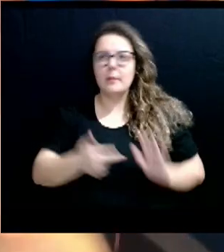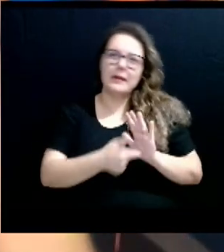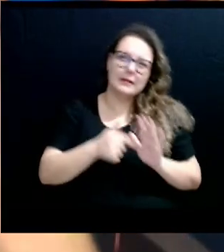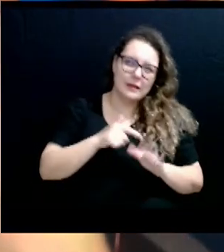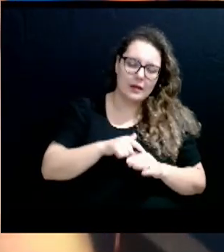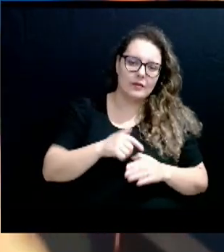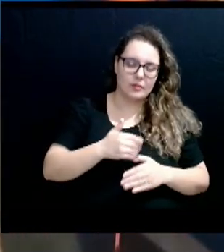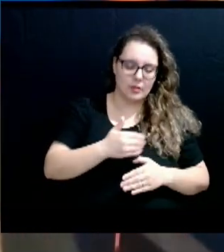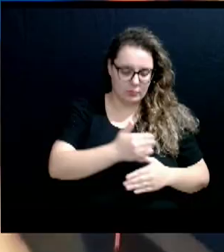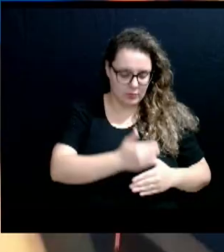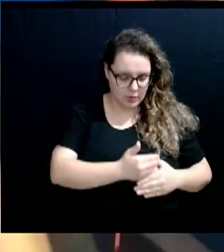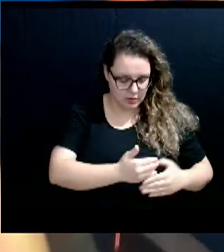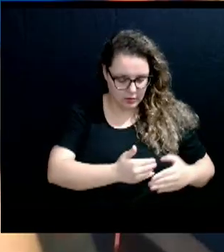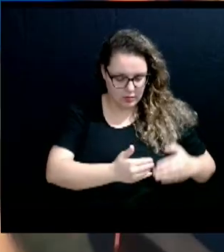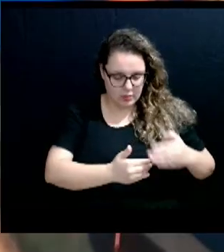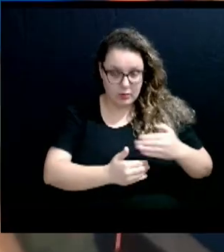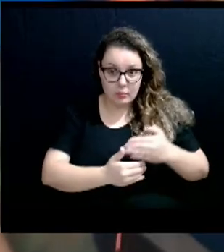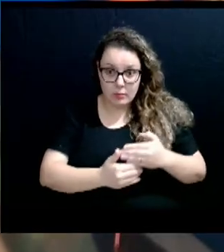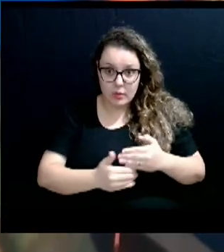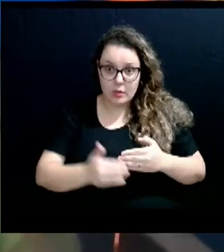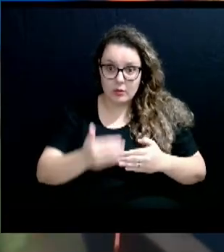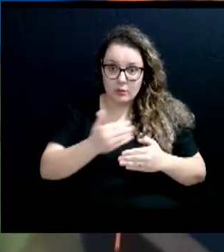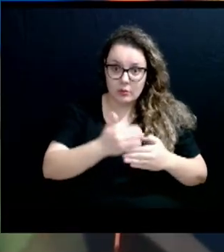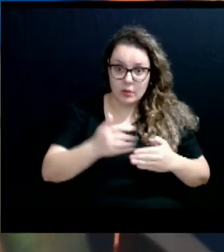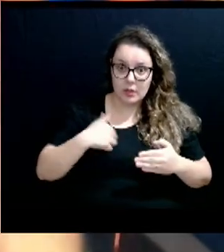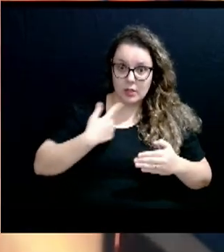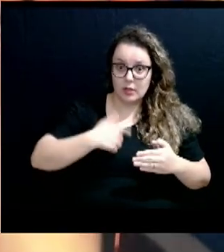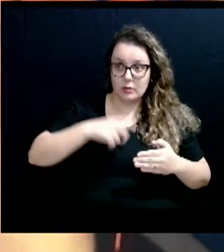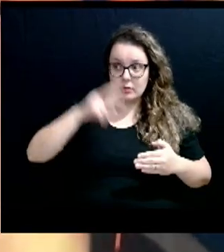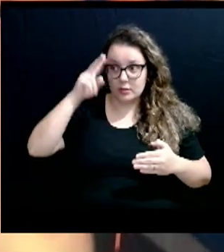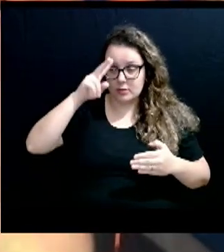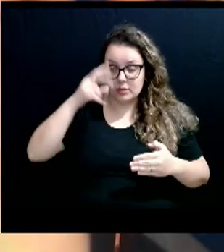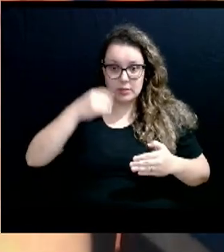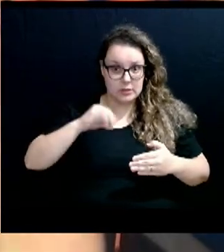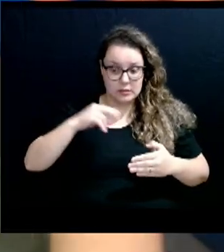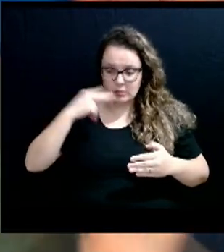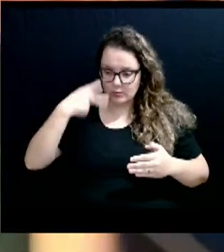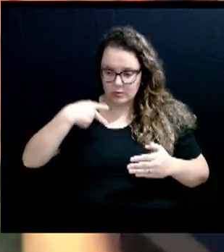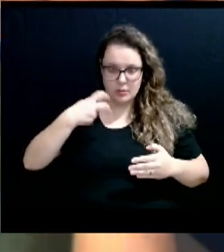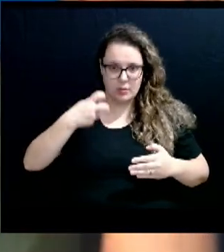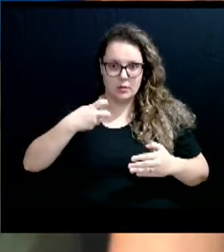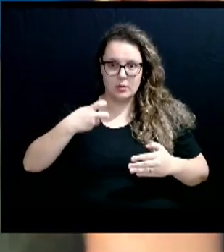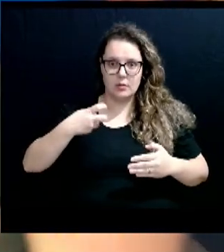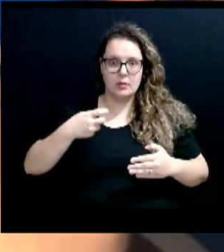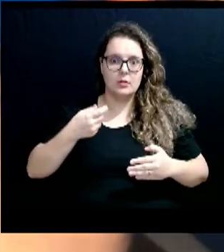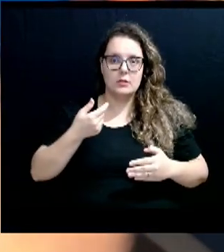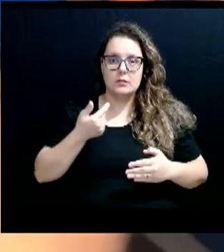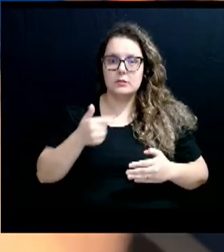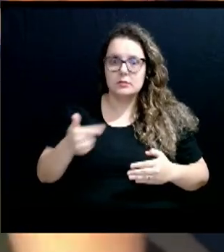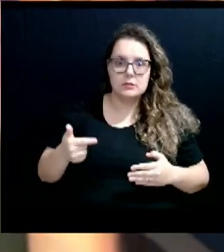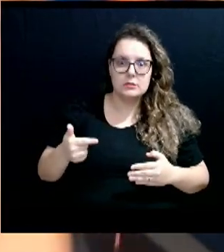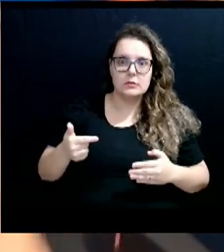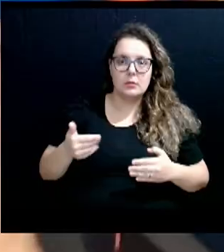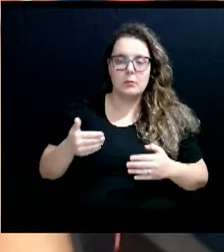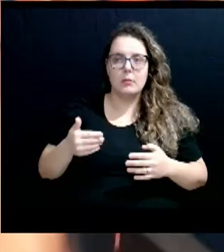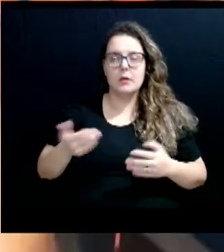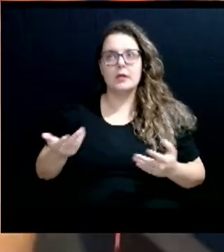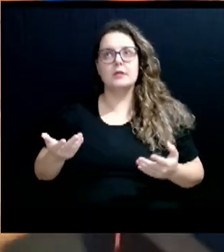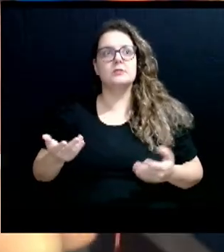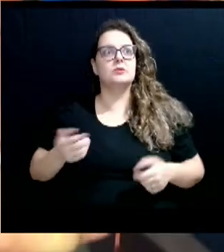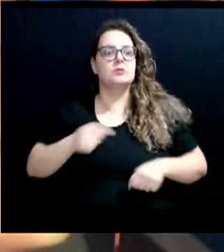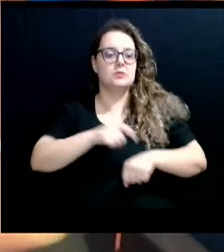nossa casa. Se a gente não se conhece, se a gente não gasta tempo olhando para a nossa história, fazendo